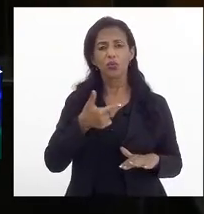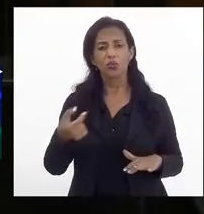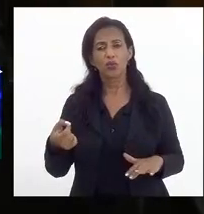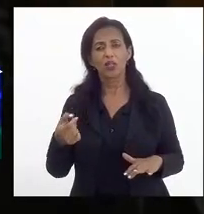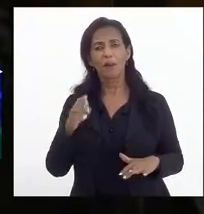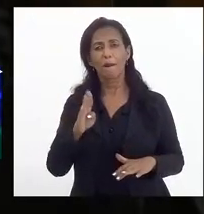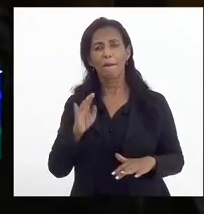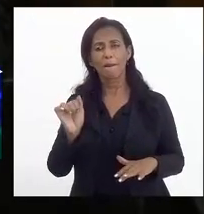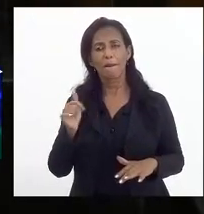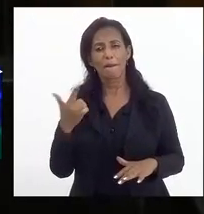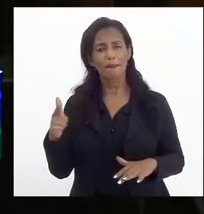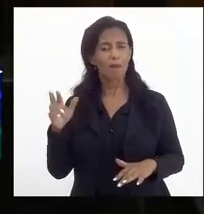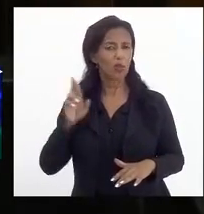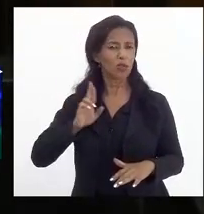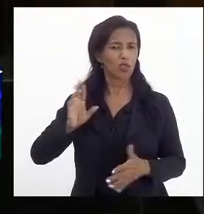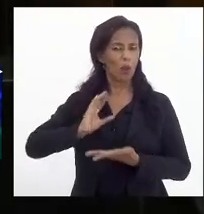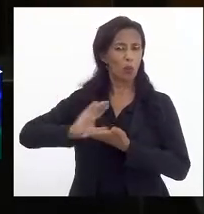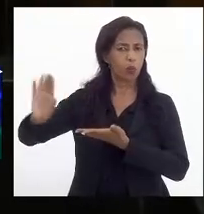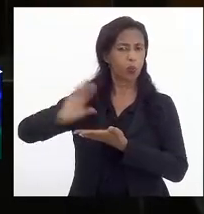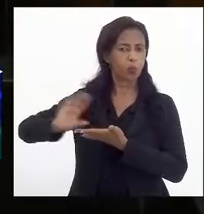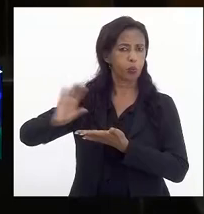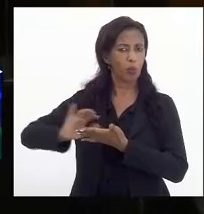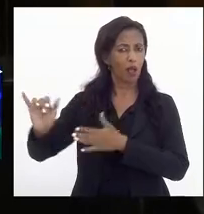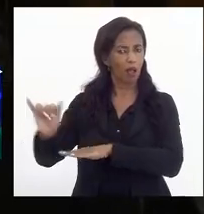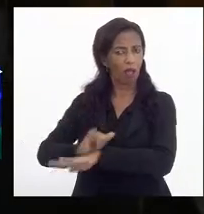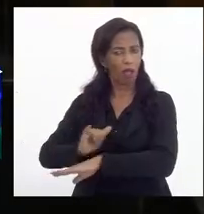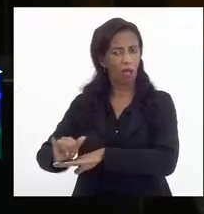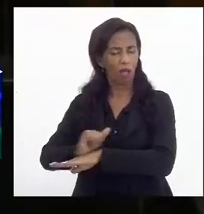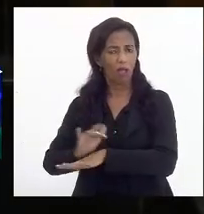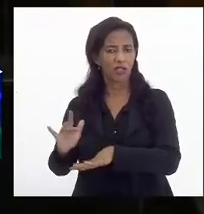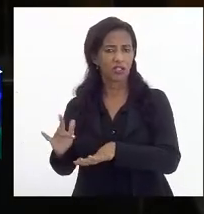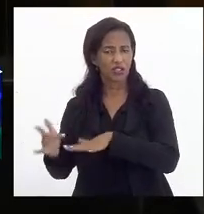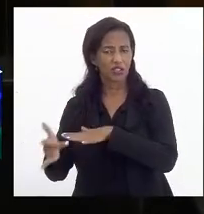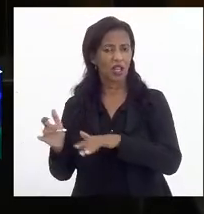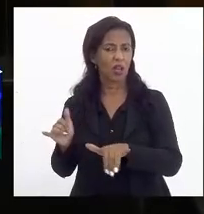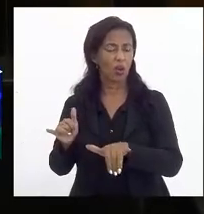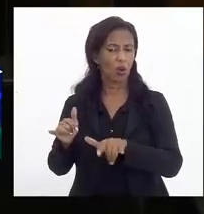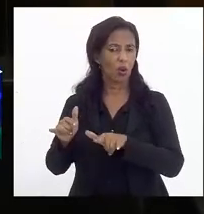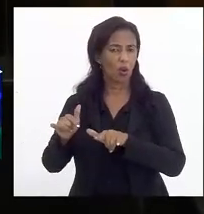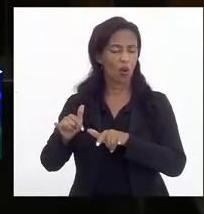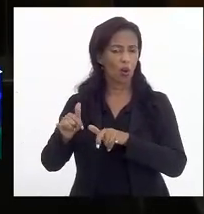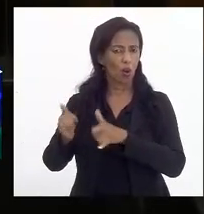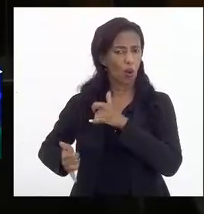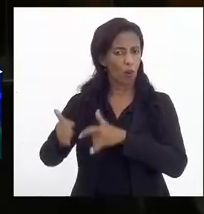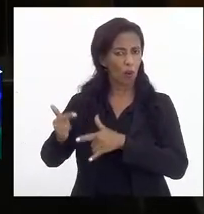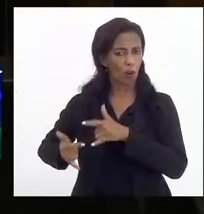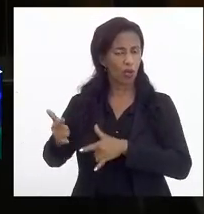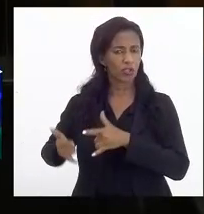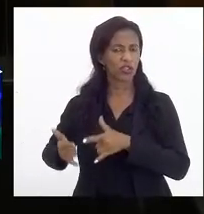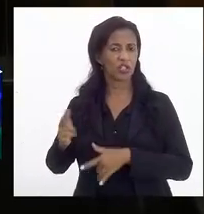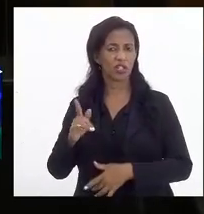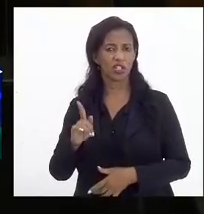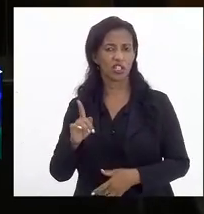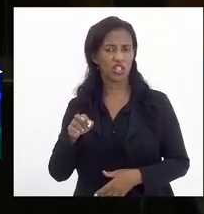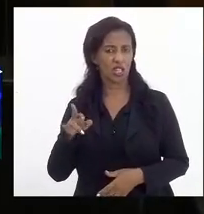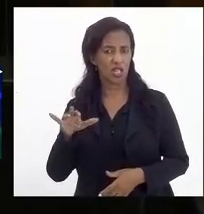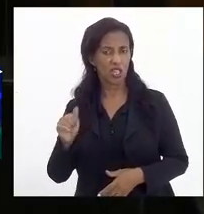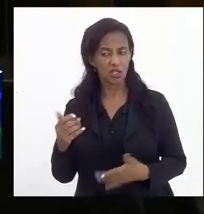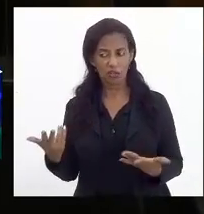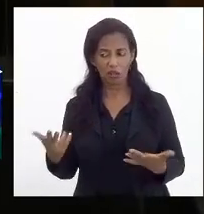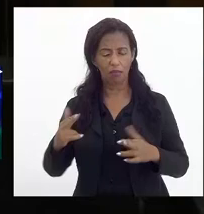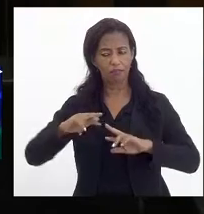de reais de investimentos em áreas estratégicas digital robótica e genética né por isso significa